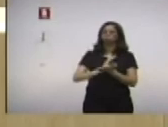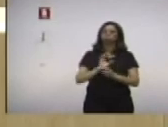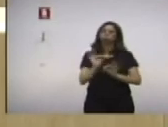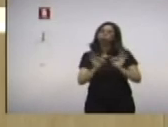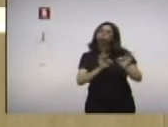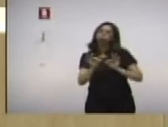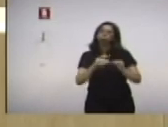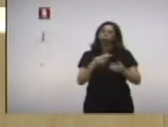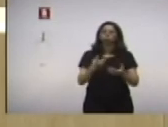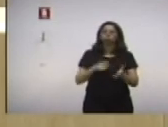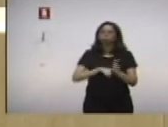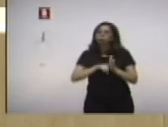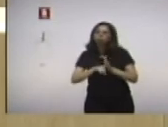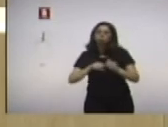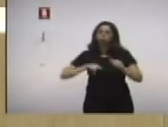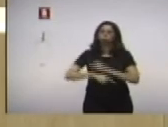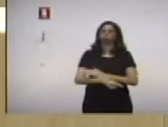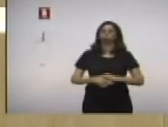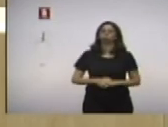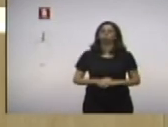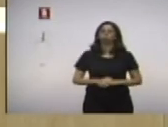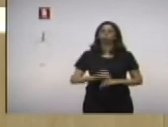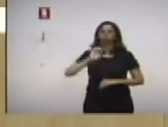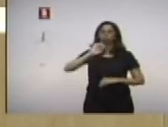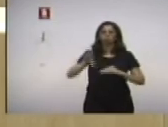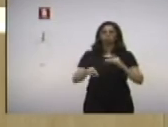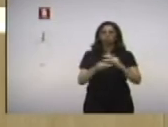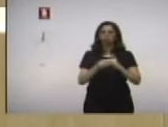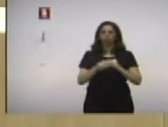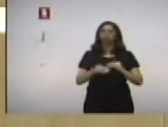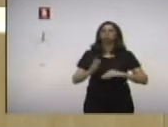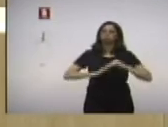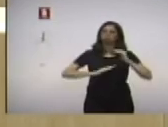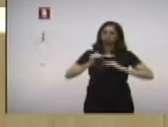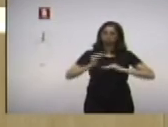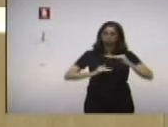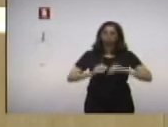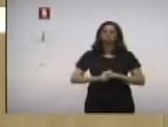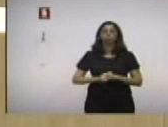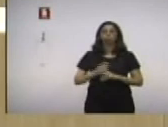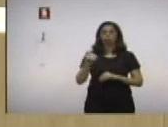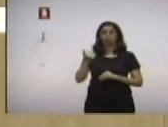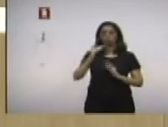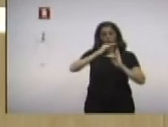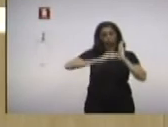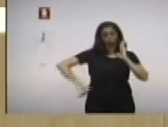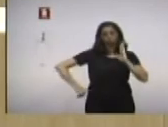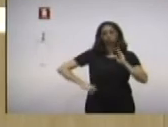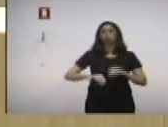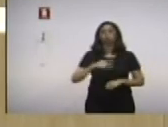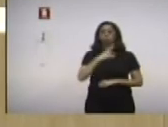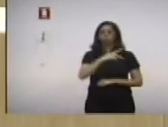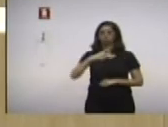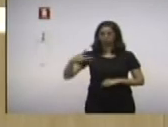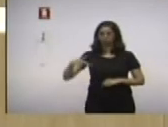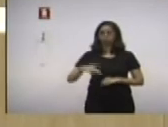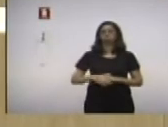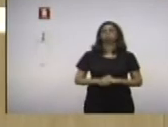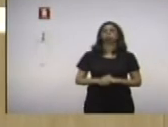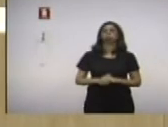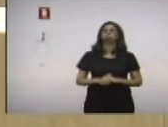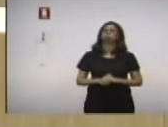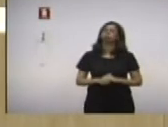falar em construção então as emendas foram feitas retirando os valores também da ppp